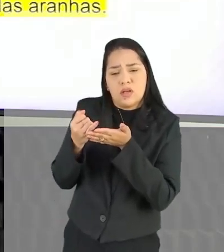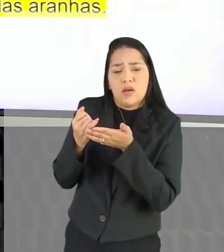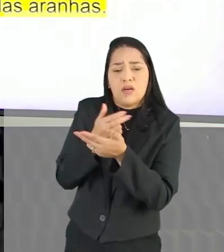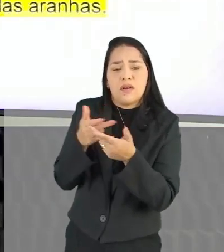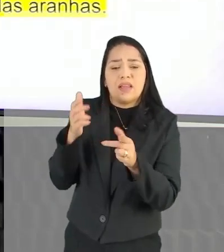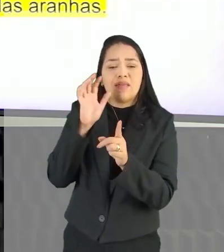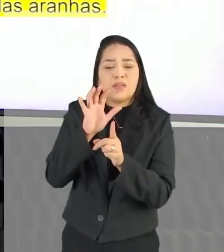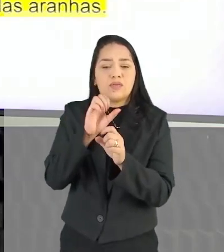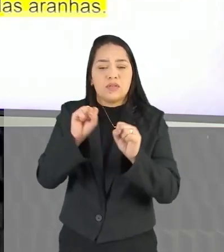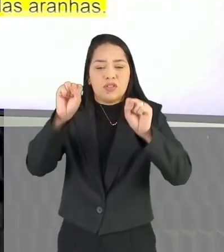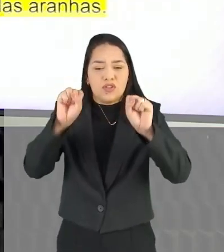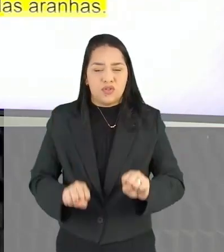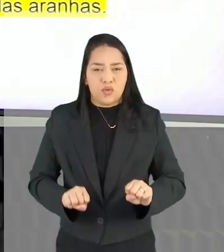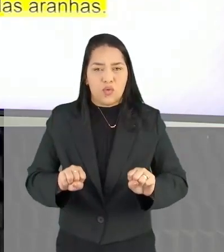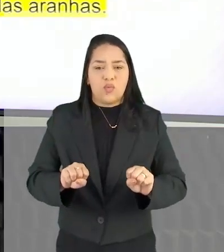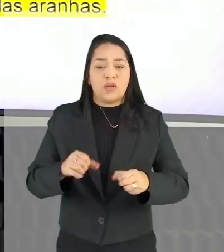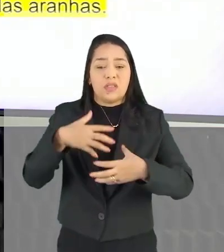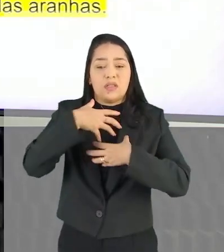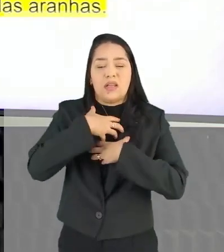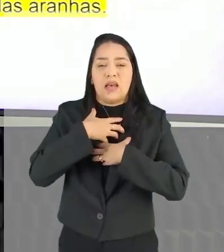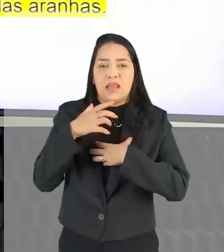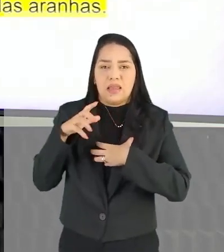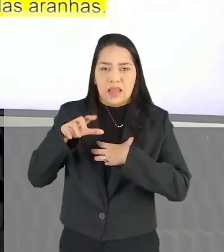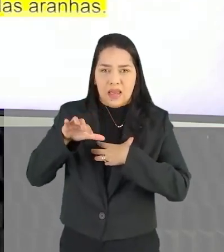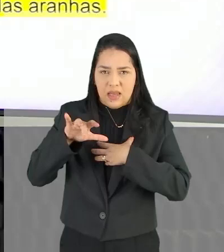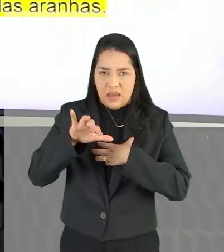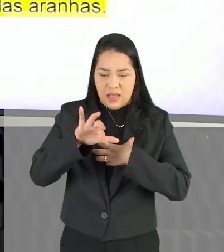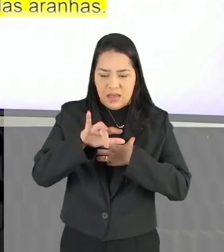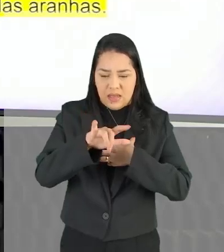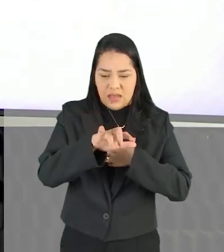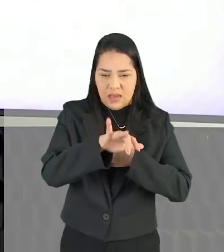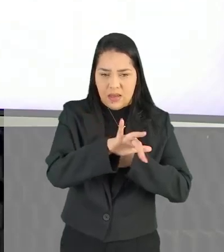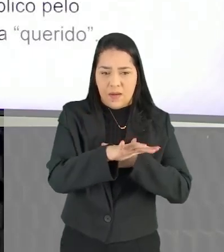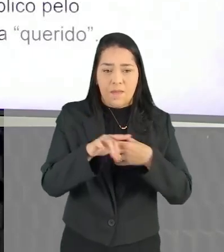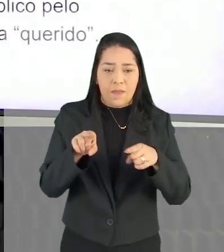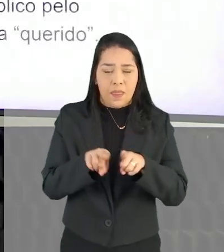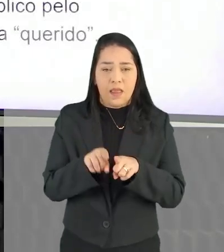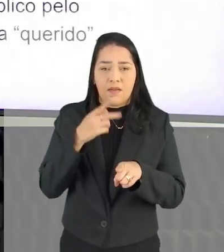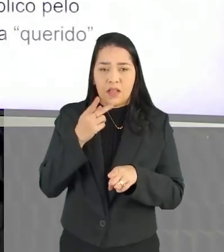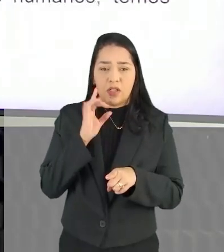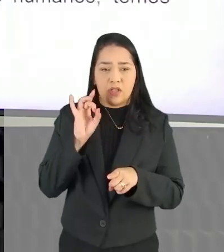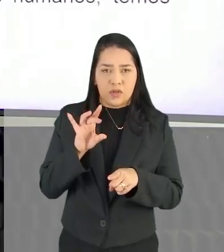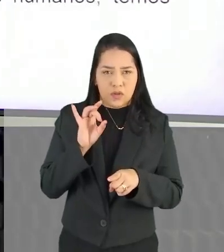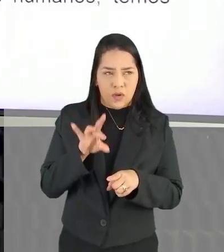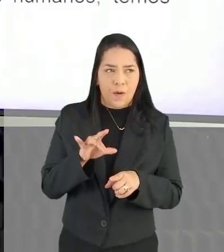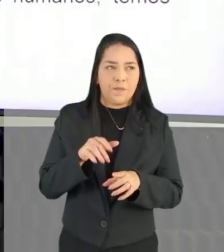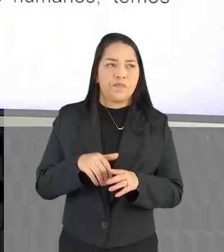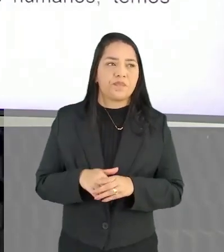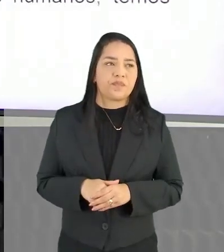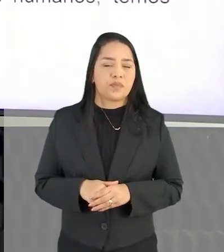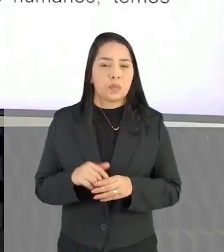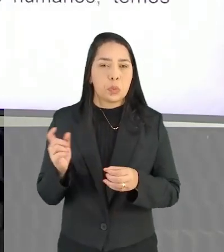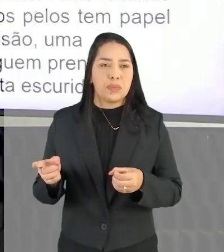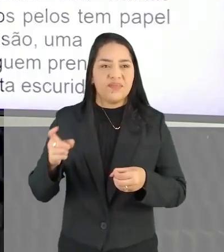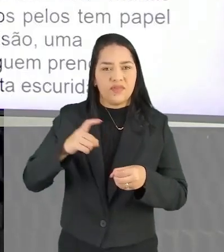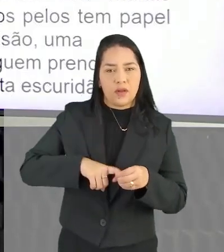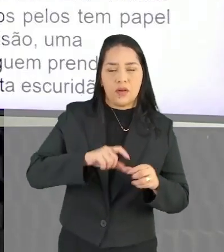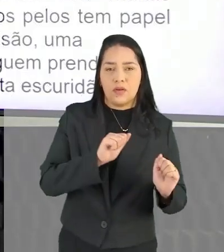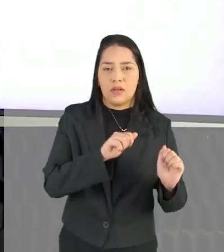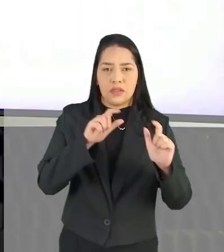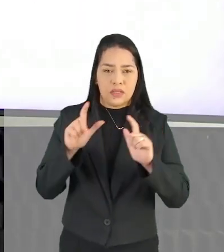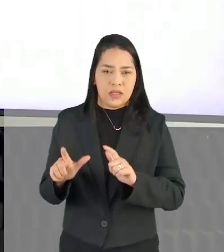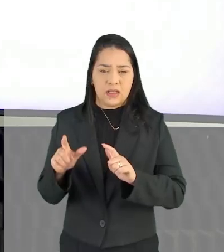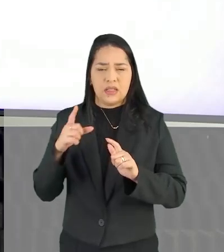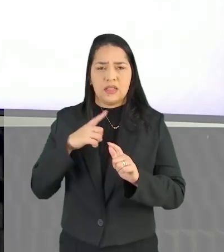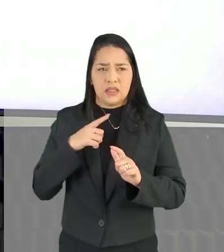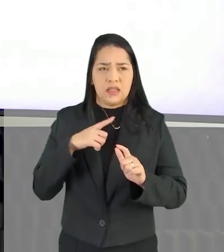da eficiência do sistema sensorial das aranhas. E para a gente poder confirmar isso, é só vocês voltarem o slide